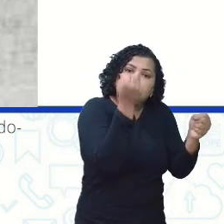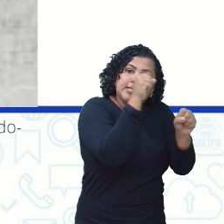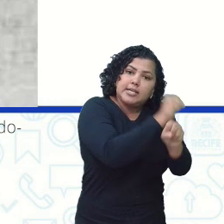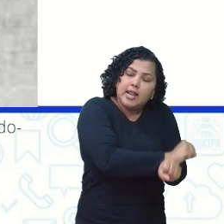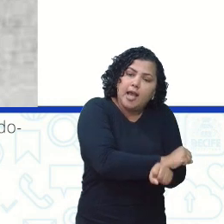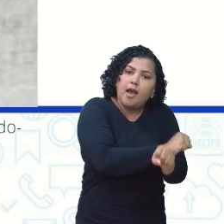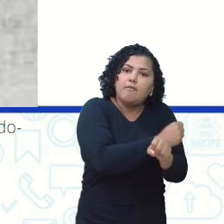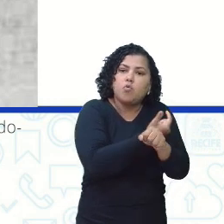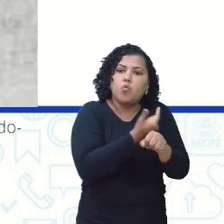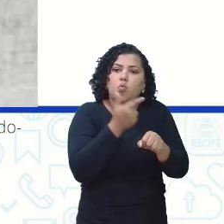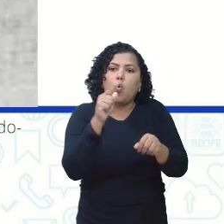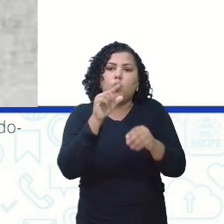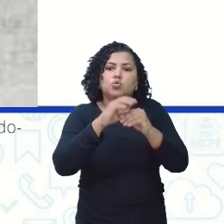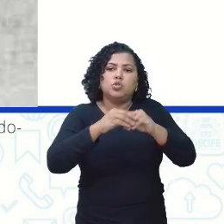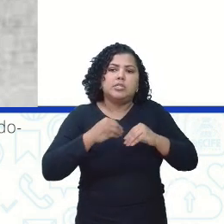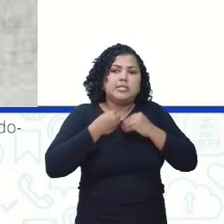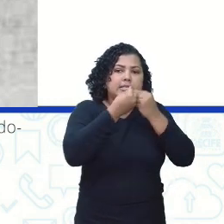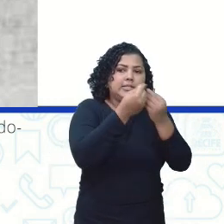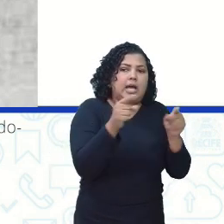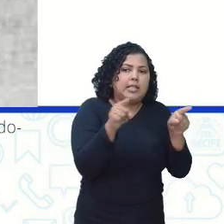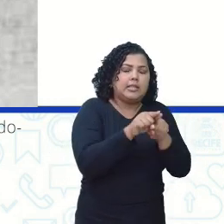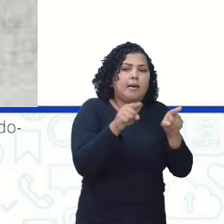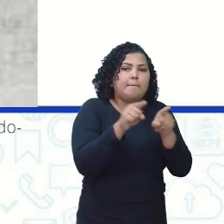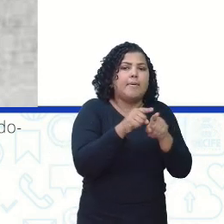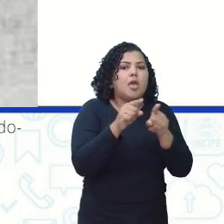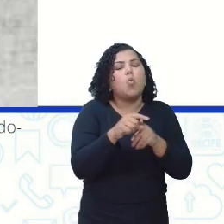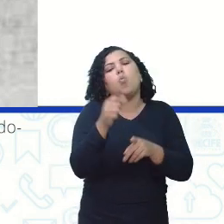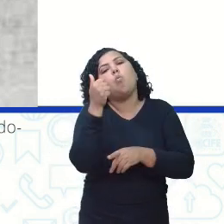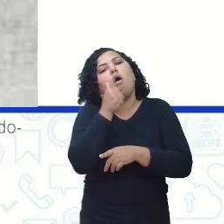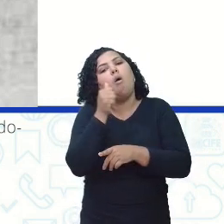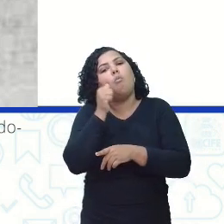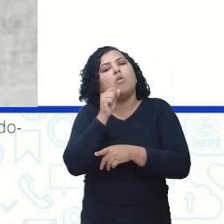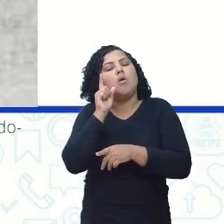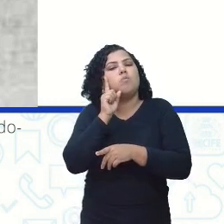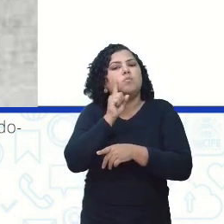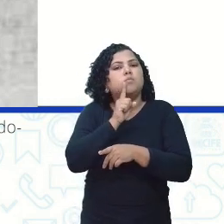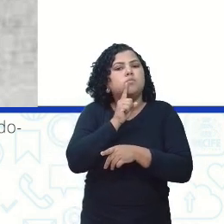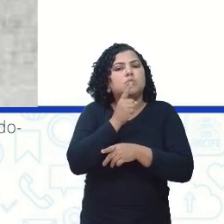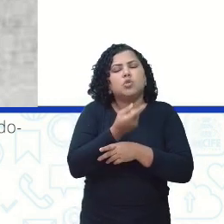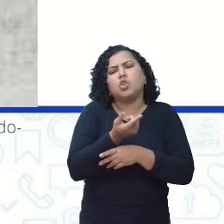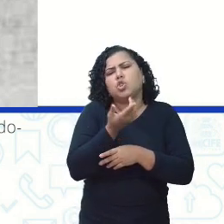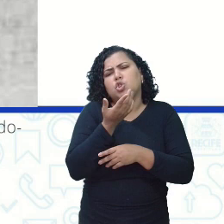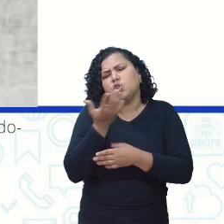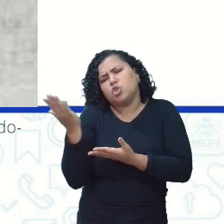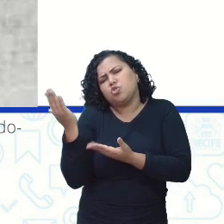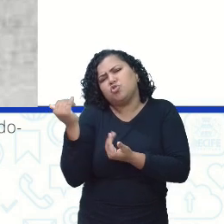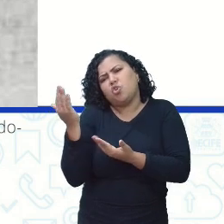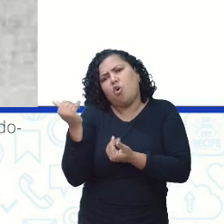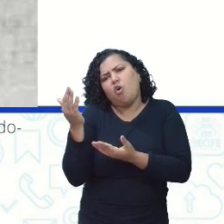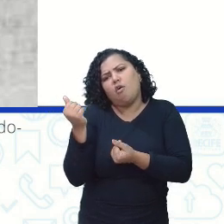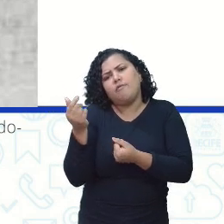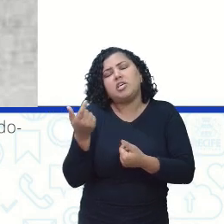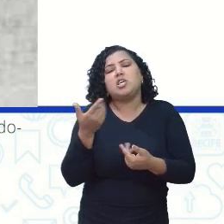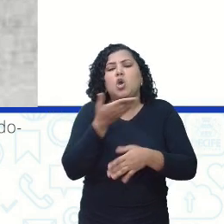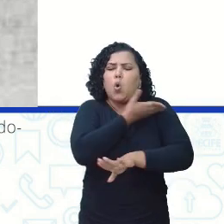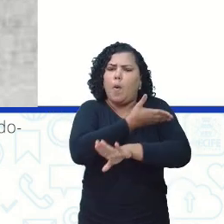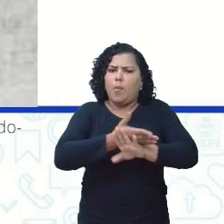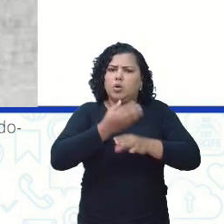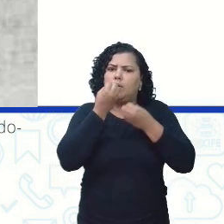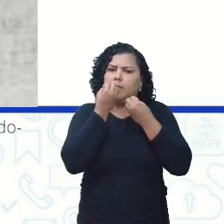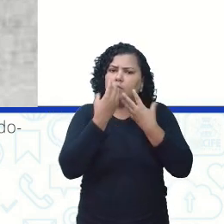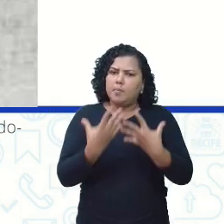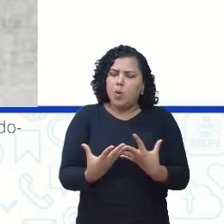E abaixo tem, oferece-se uma crioula de bons costumes para ama de casa de homem solteiro ou de